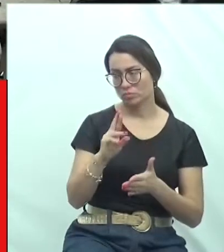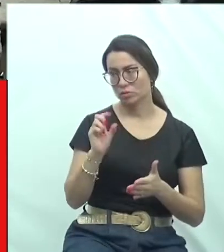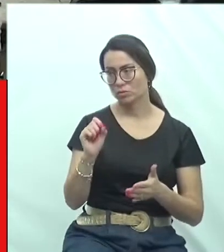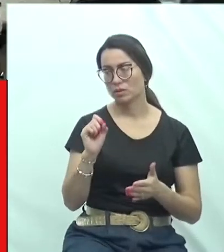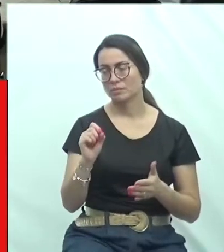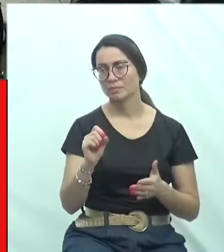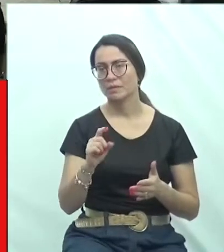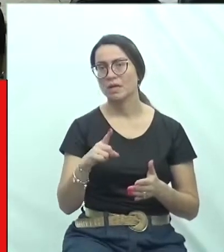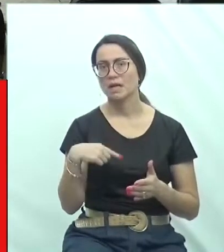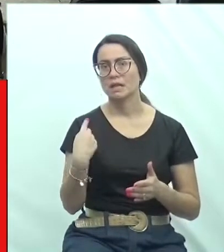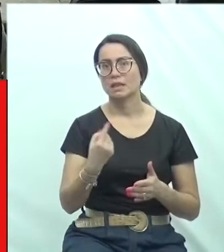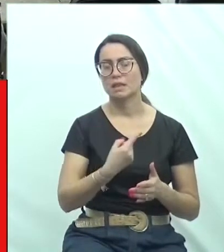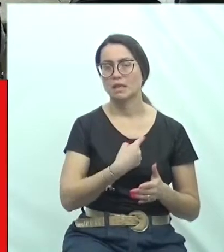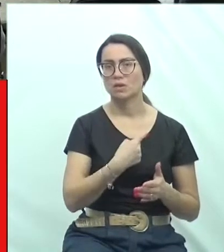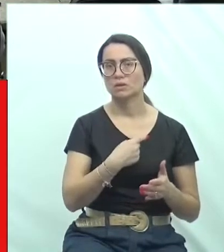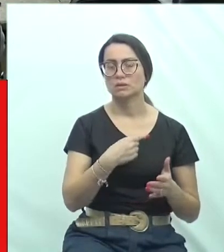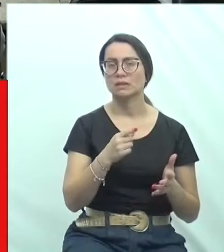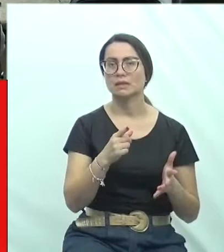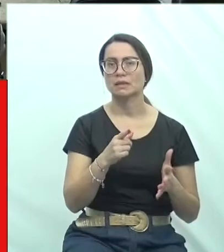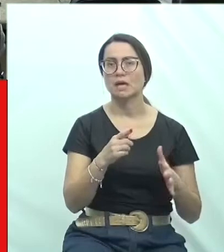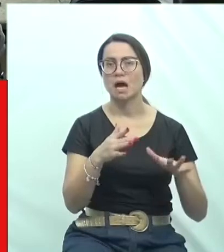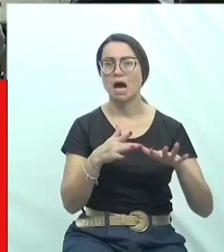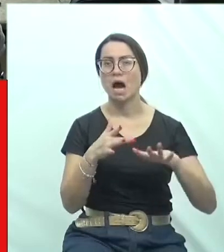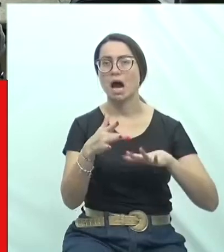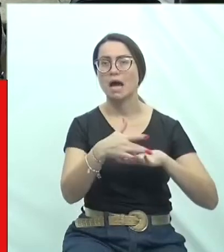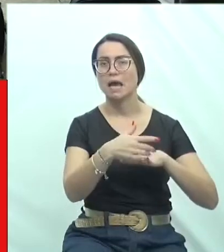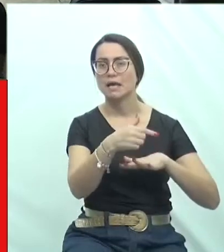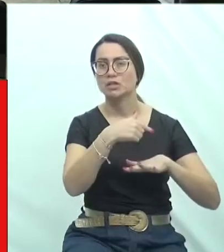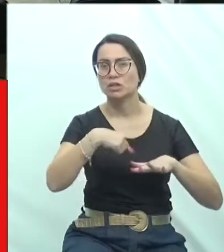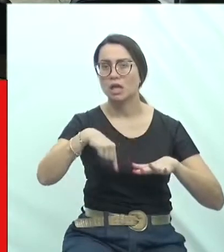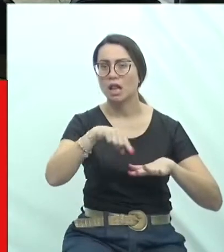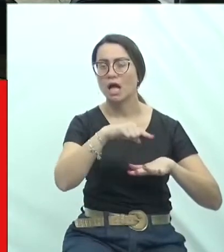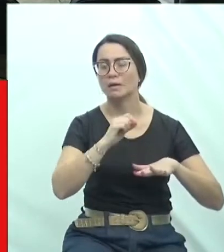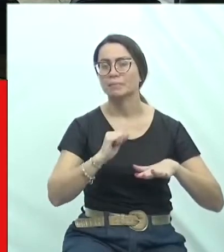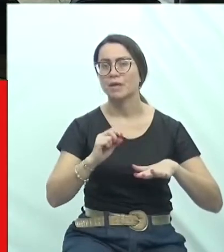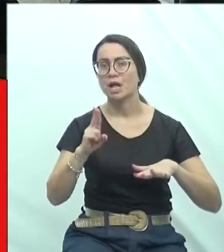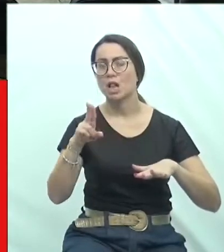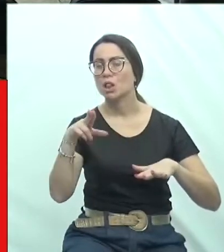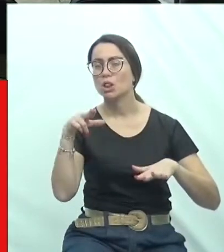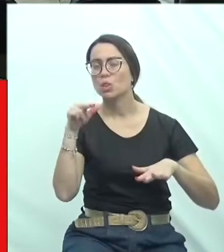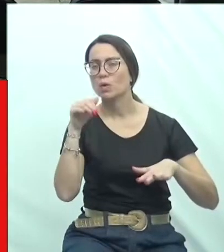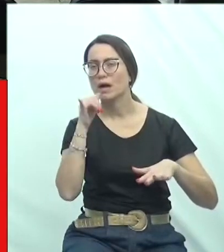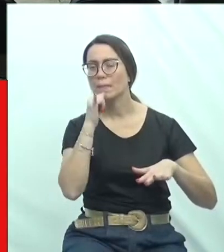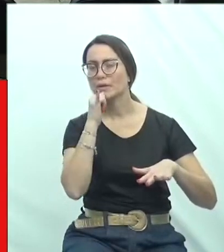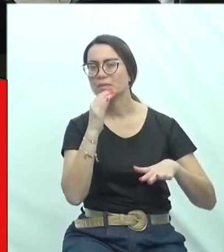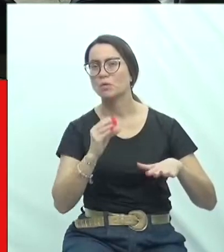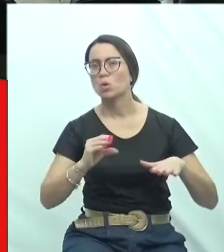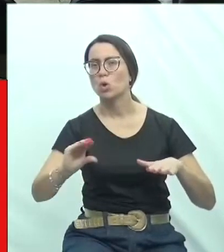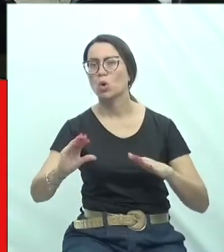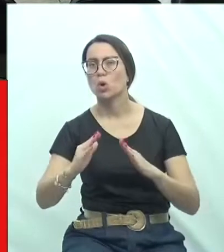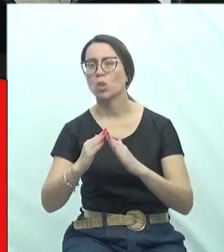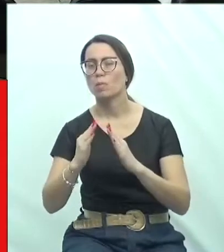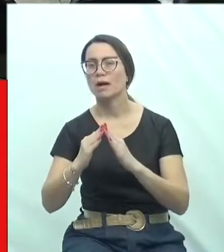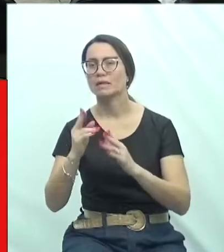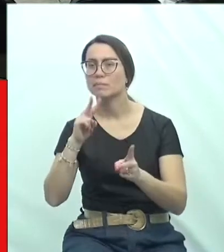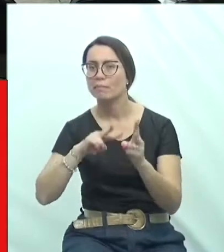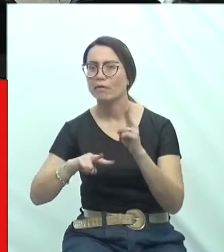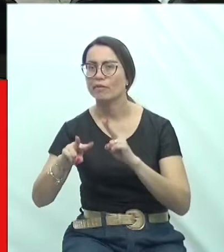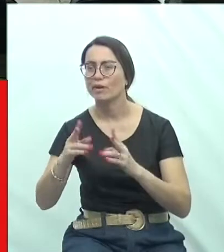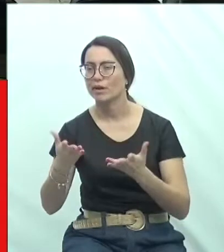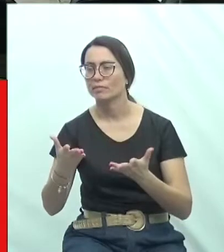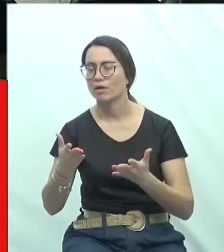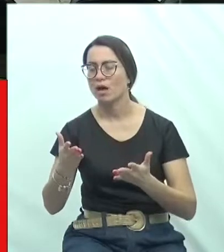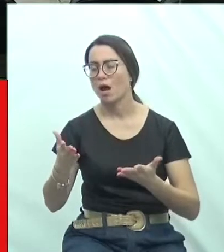um equipamento, até porque isso é uma penalidade. Então, a gente nunca instalou numa residência para fazer uma análise seguinte, ó,